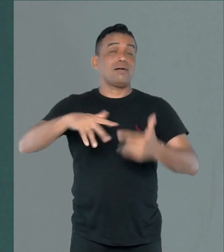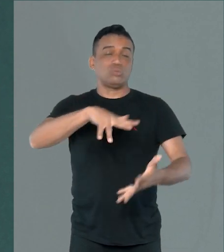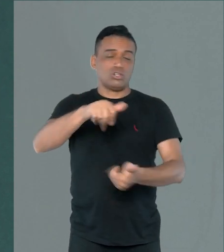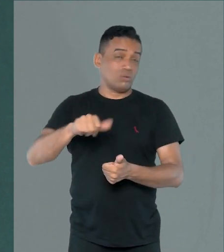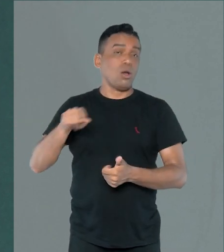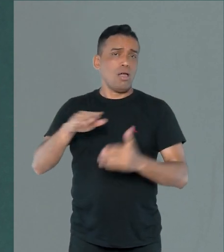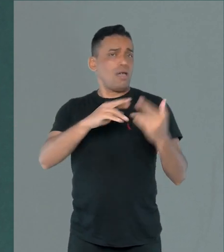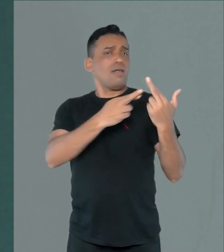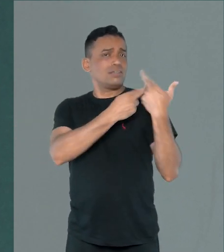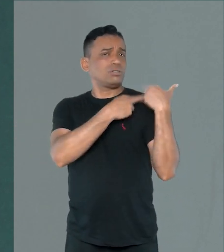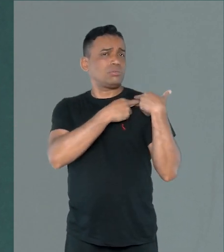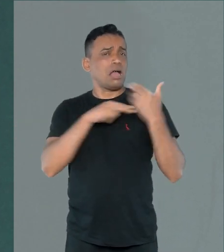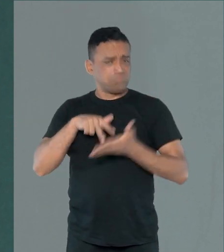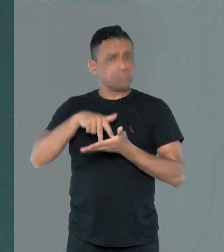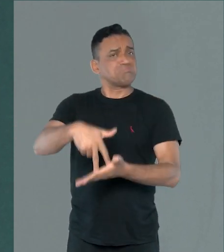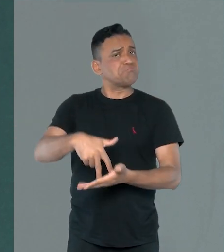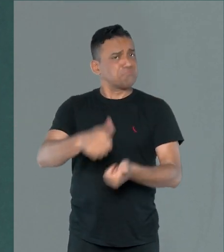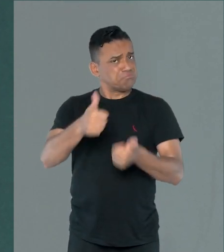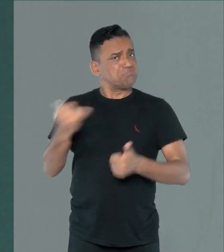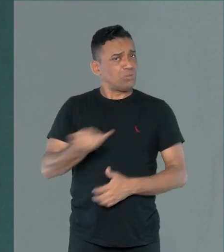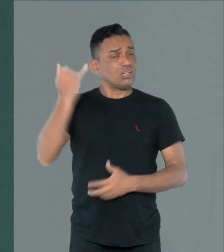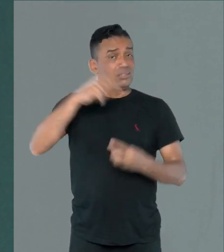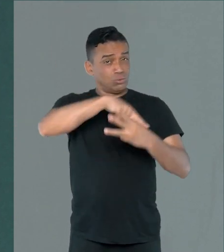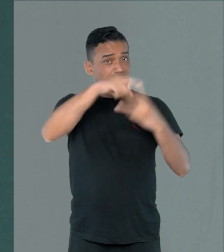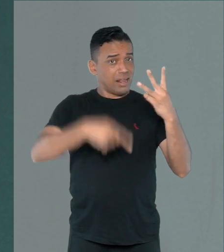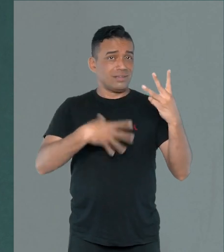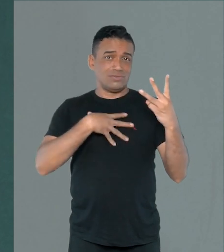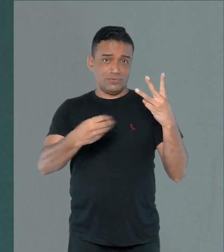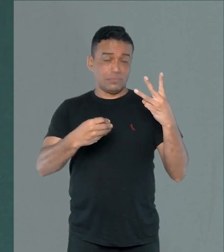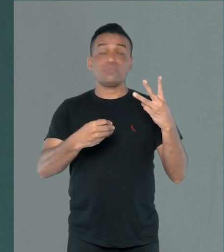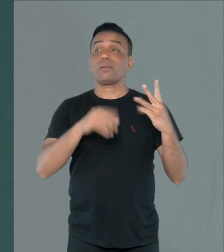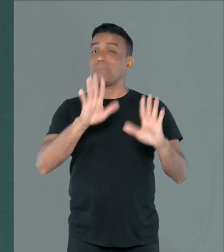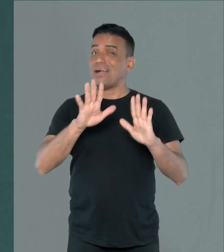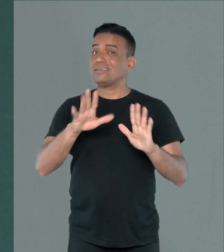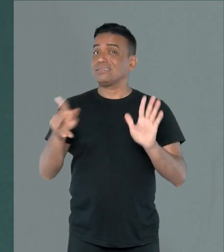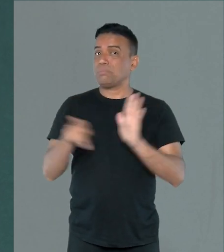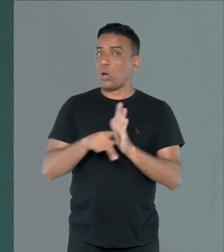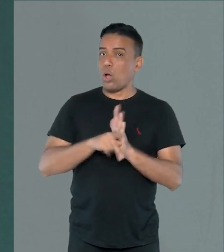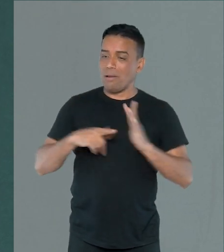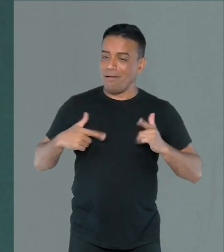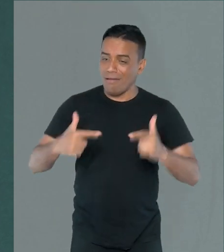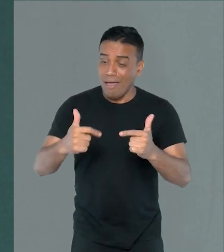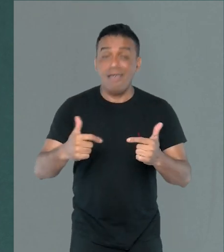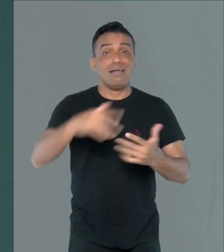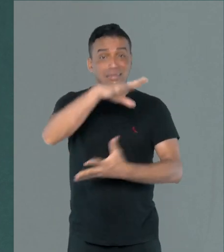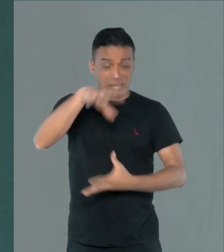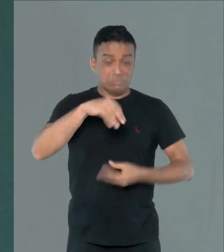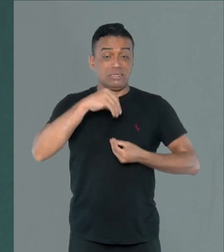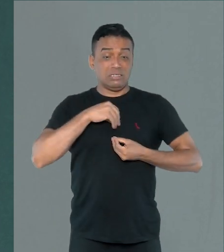atuante, né, nesse momento, os três, mas é a própria guerra, é esse próprio espírito